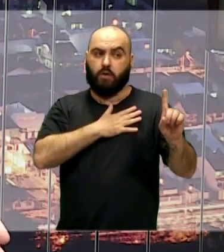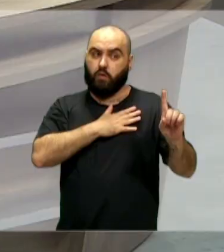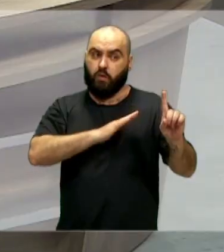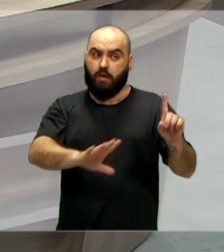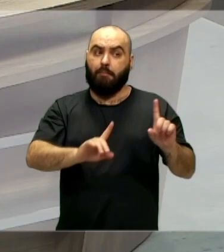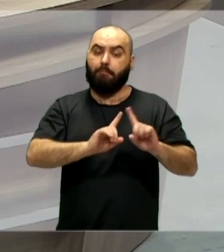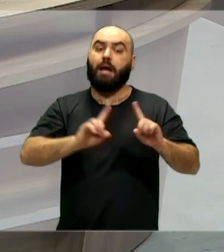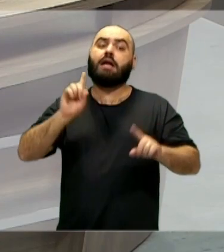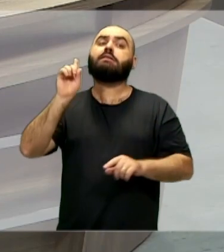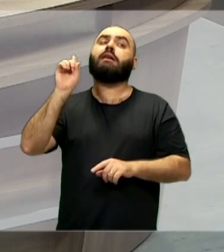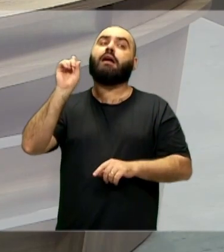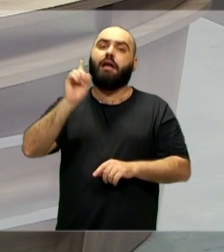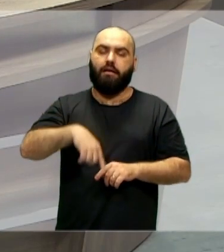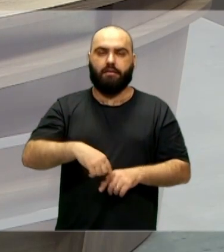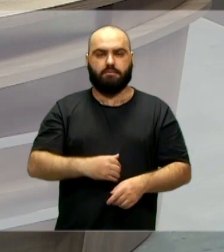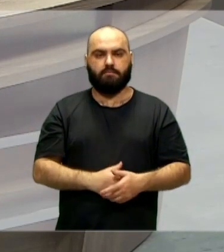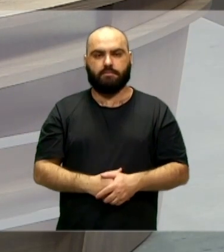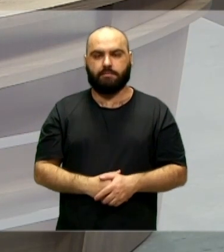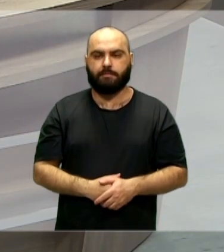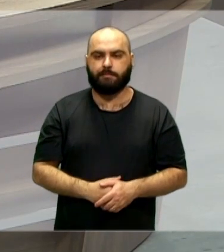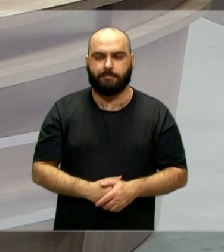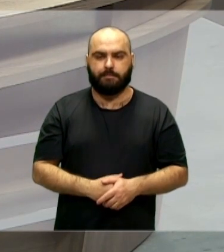são, né?